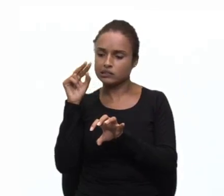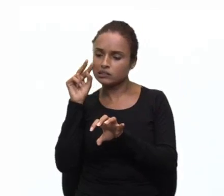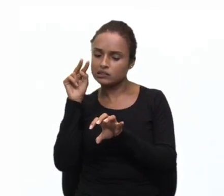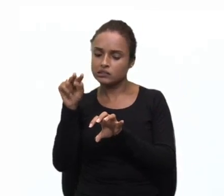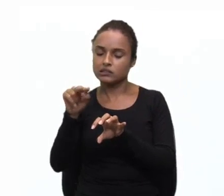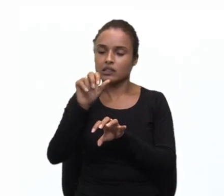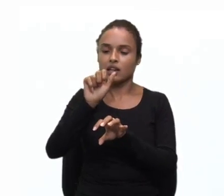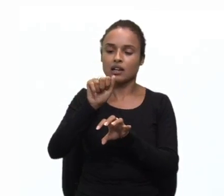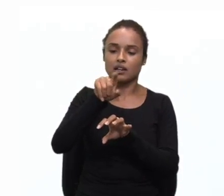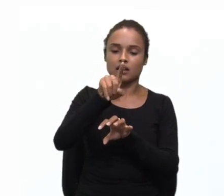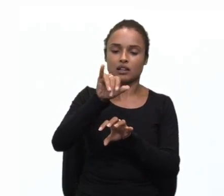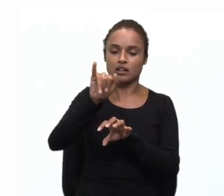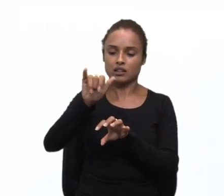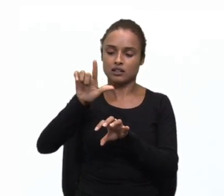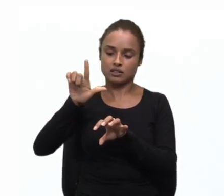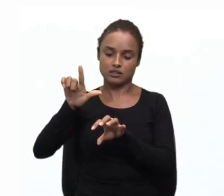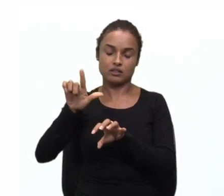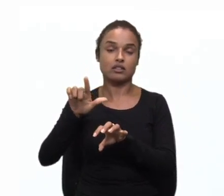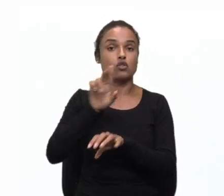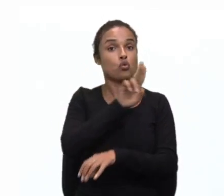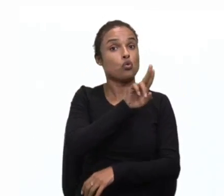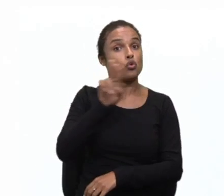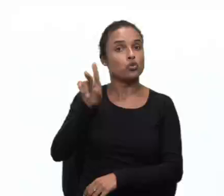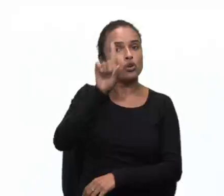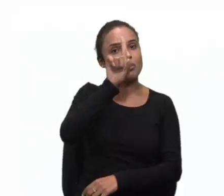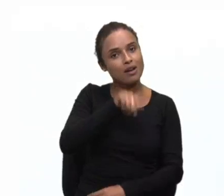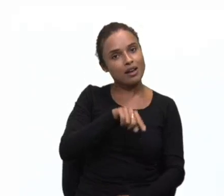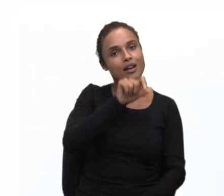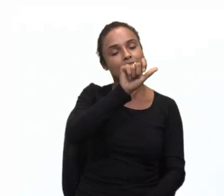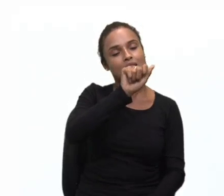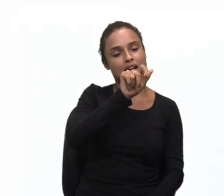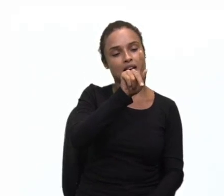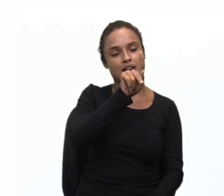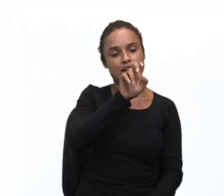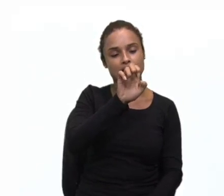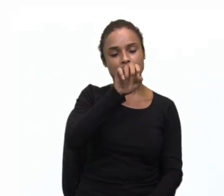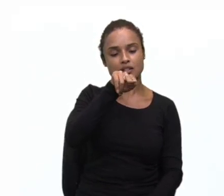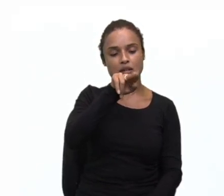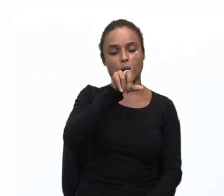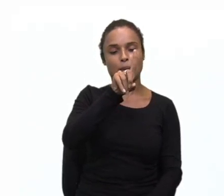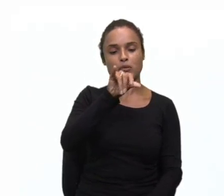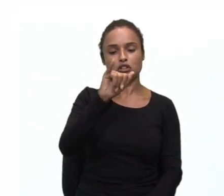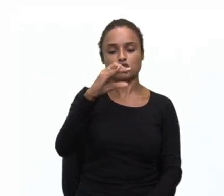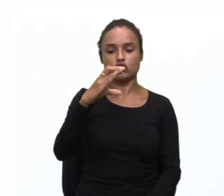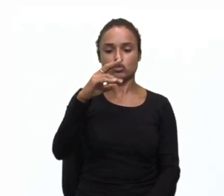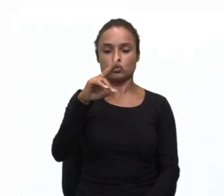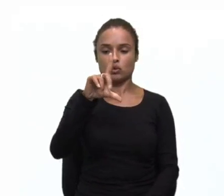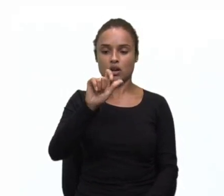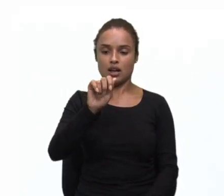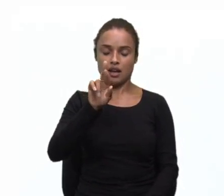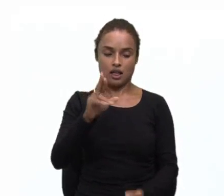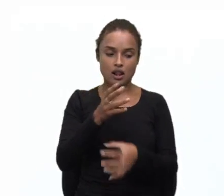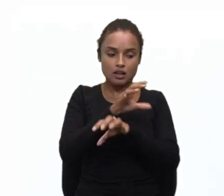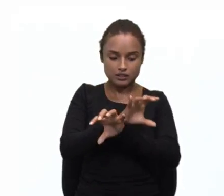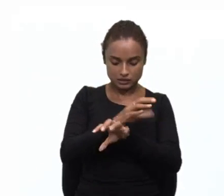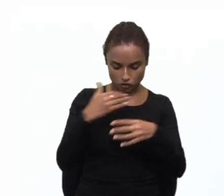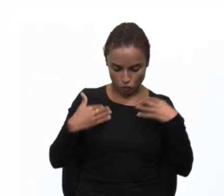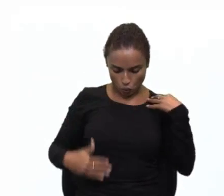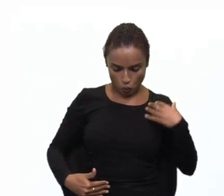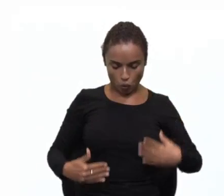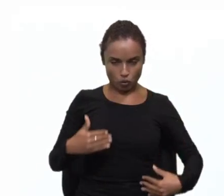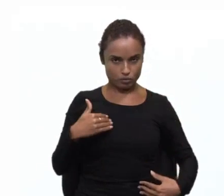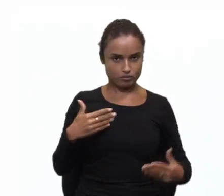o axial, mas é apendicular. De novo, articulações do esqueleto apendicular que eu estou falando